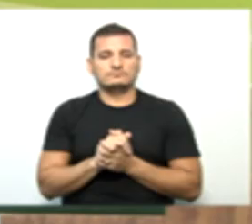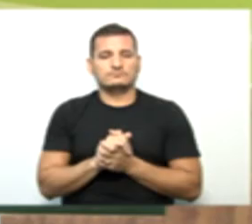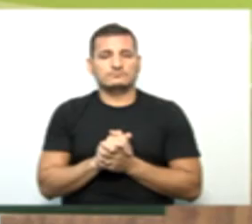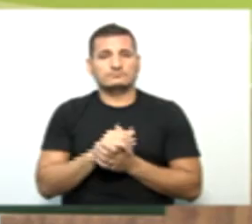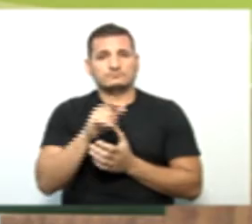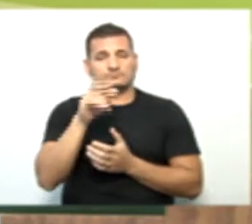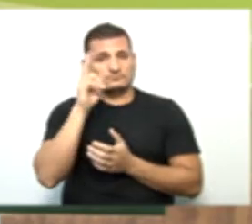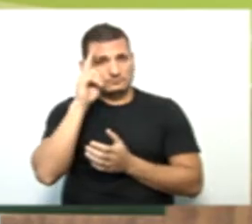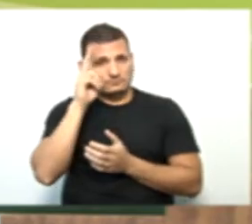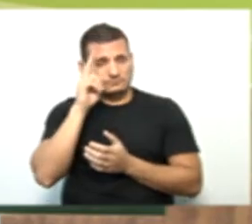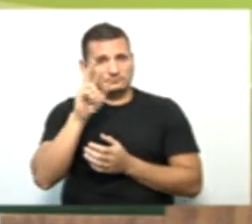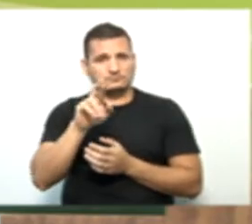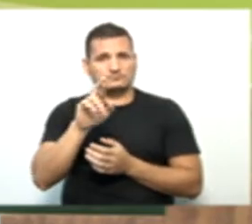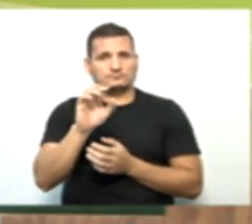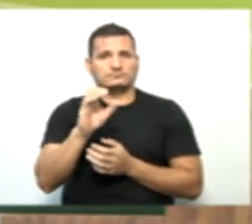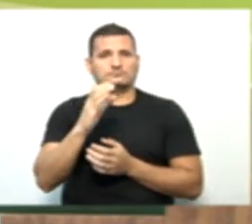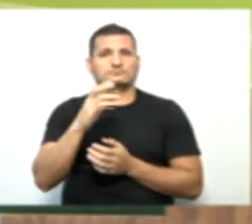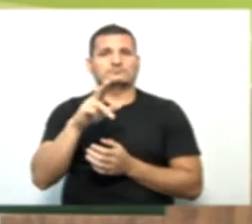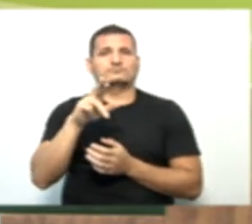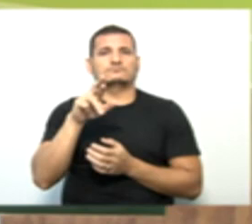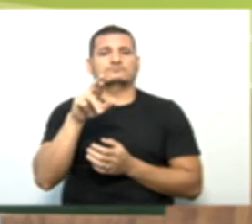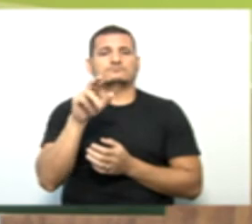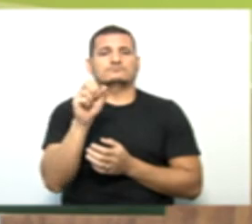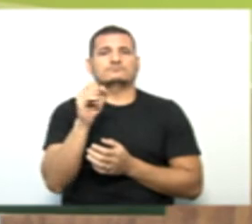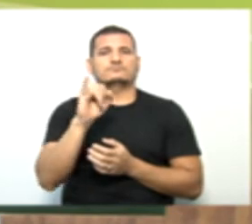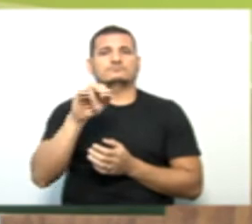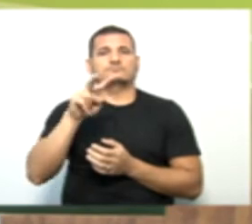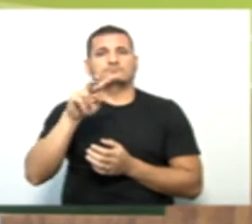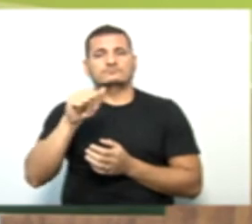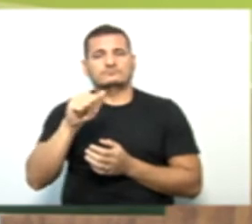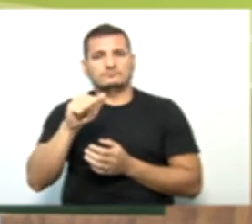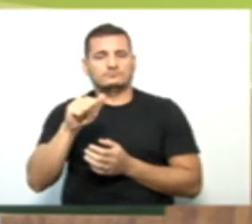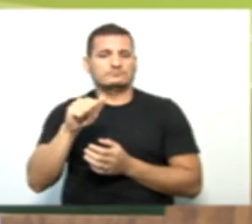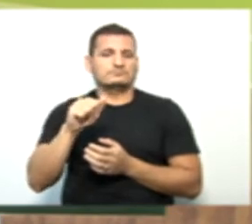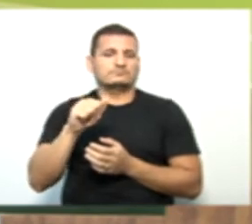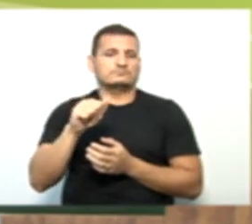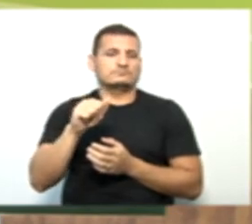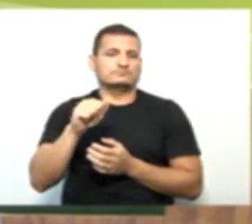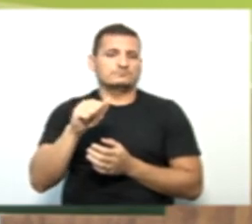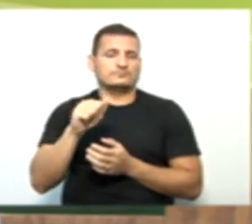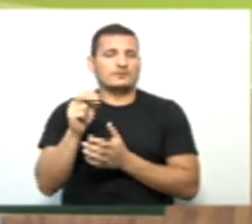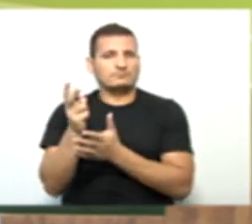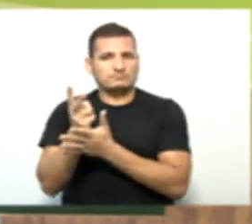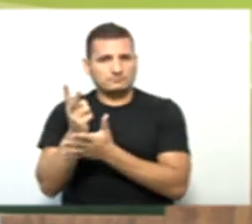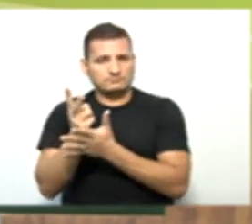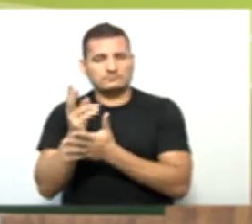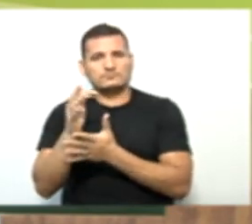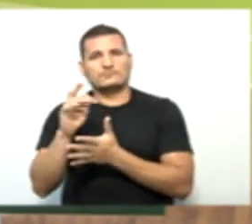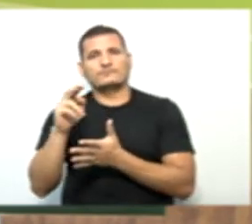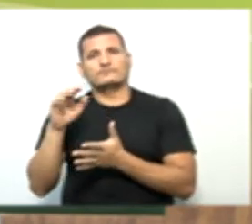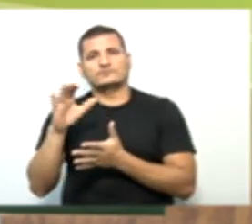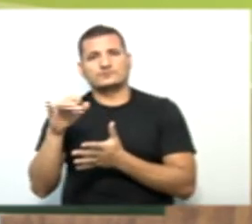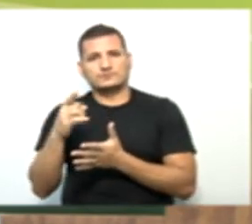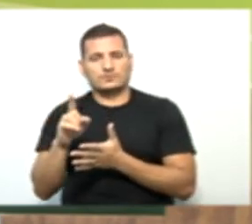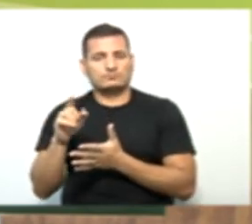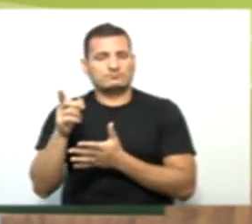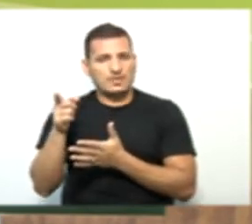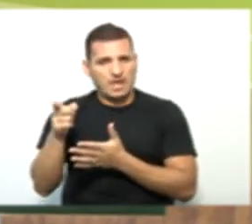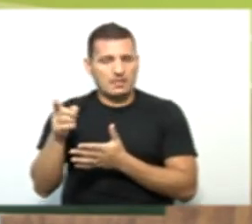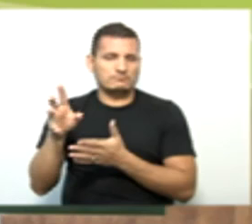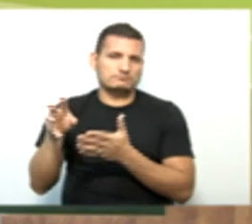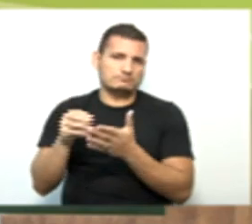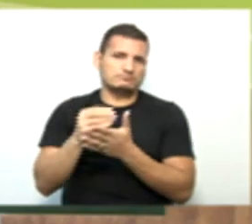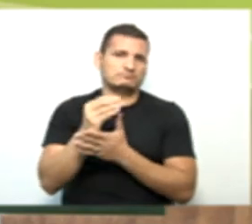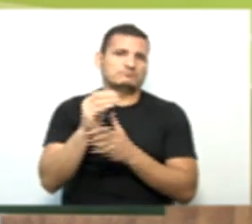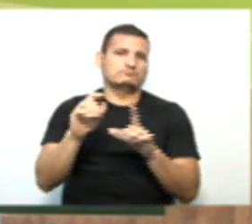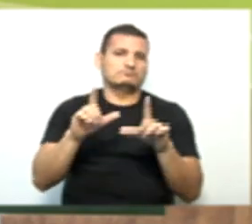função recursiva retorna ela mesma, né? Aí também um assunto importante das funções é que a gente